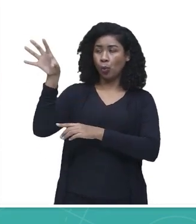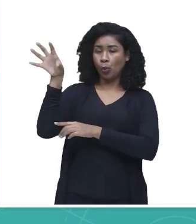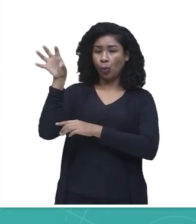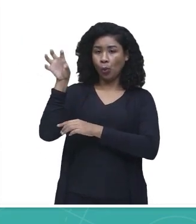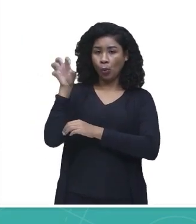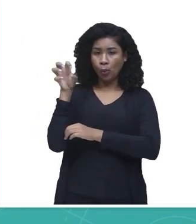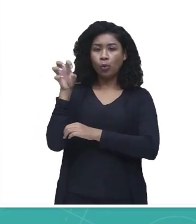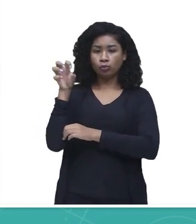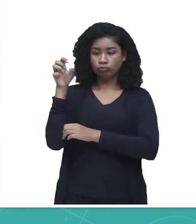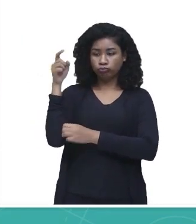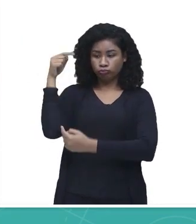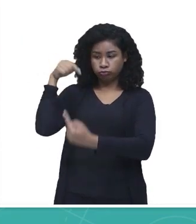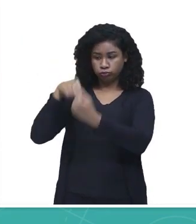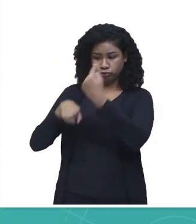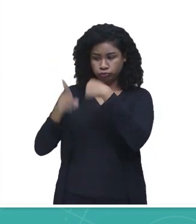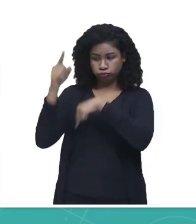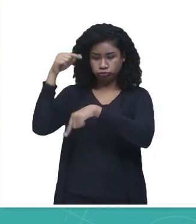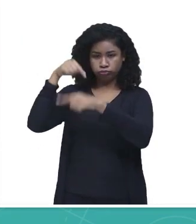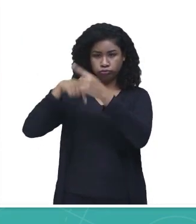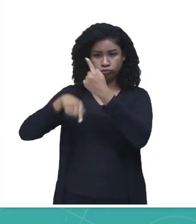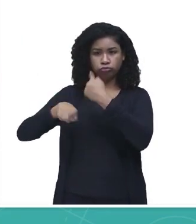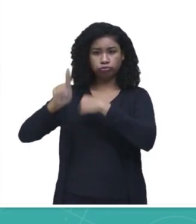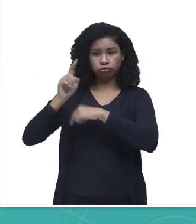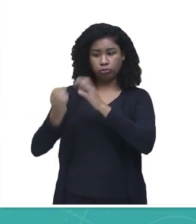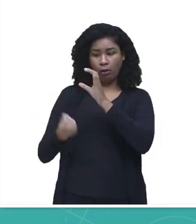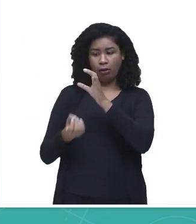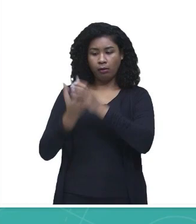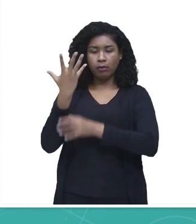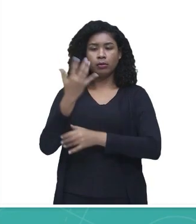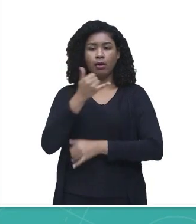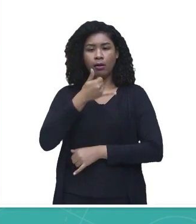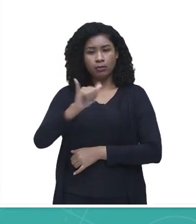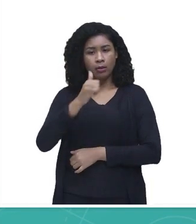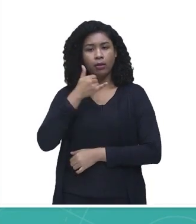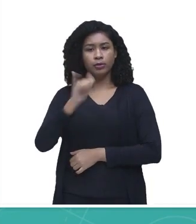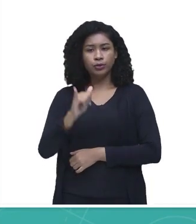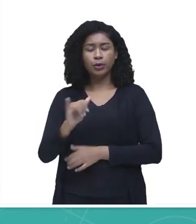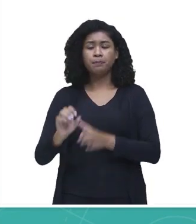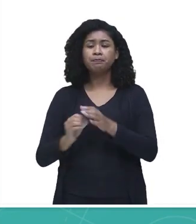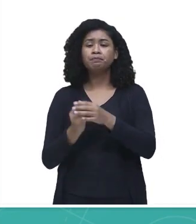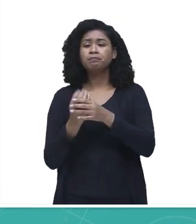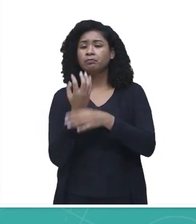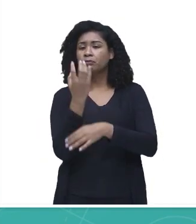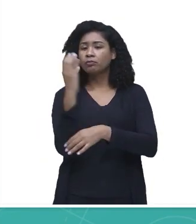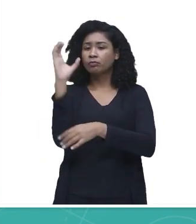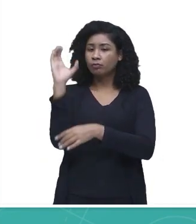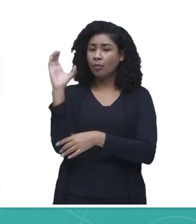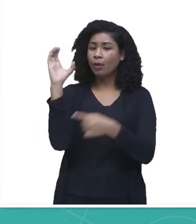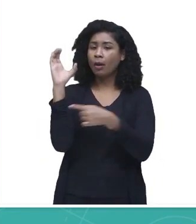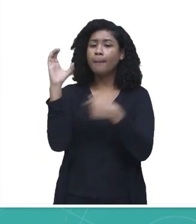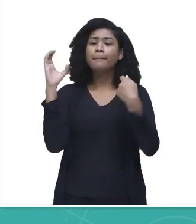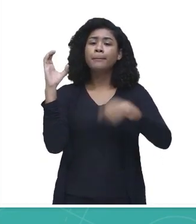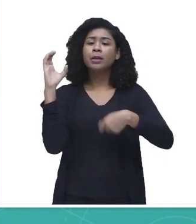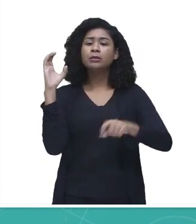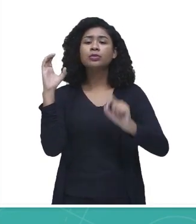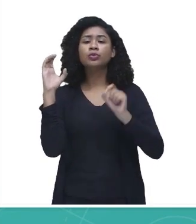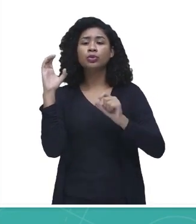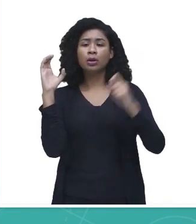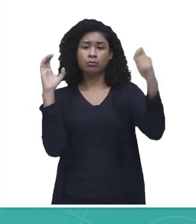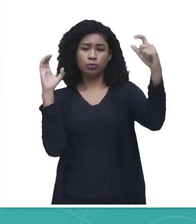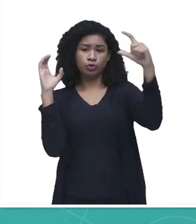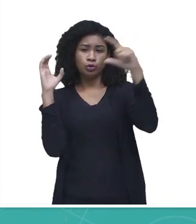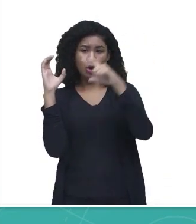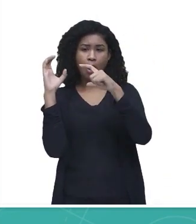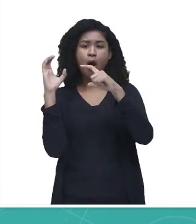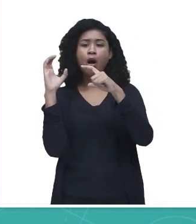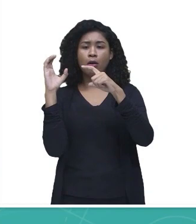planta precisa o quê? Ali da luz solar, precisa da água e precisa ali do gás